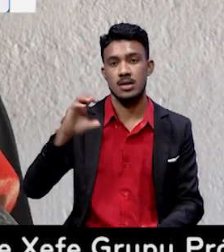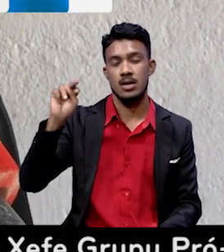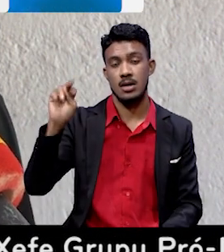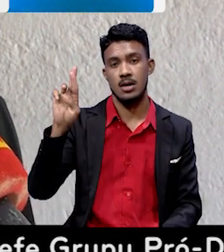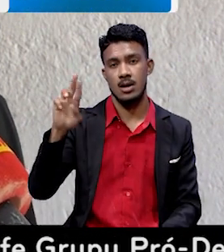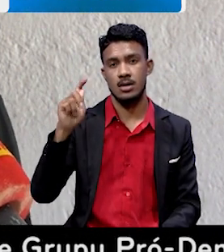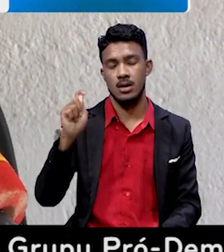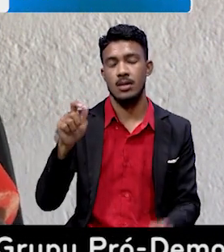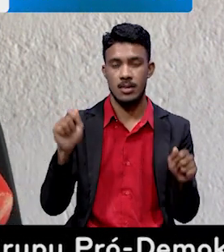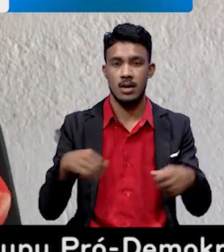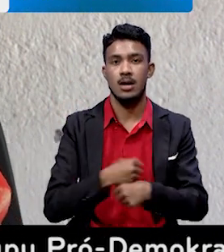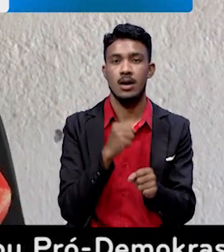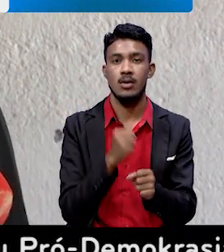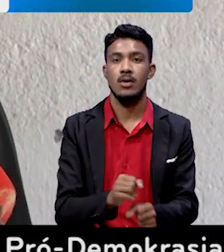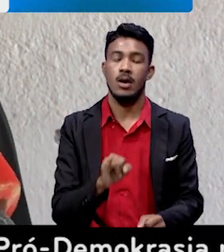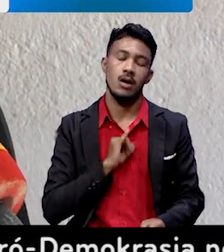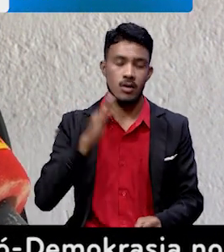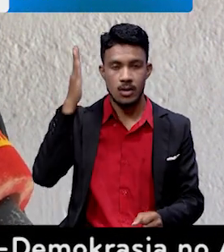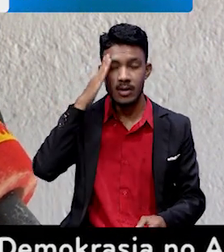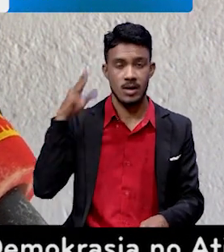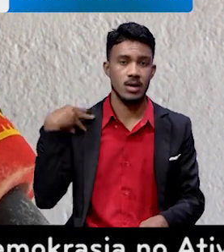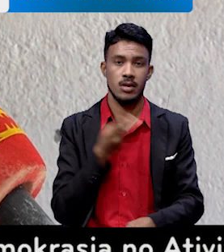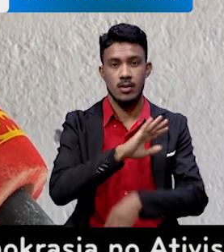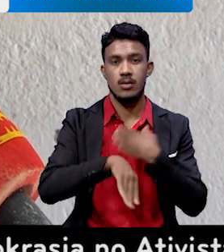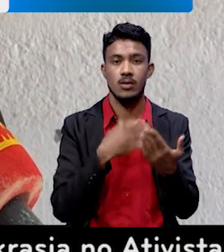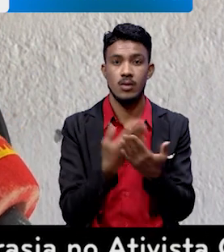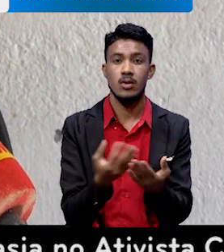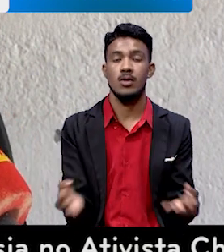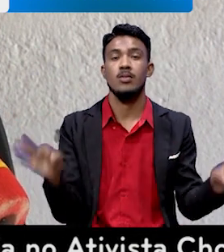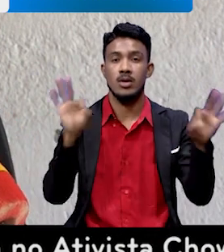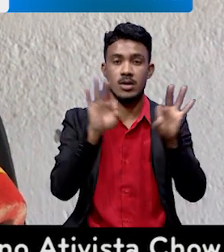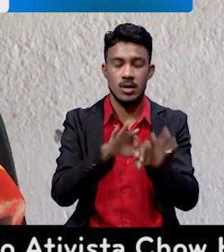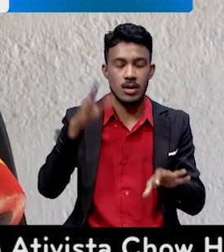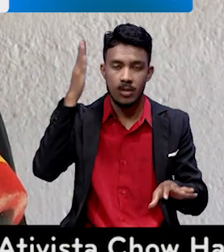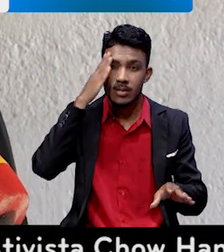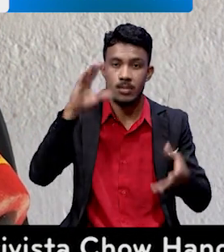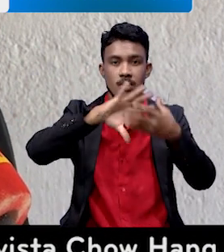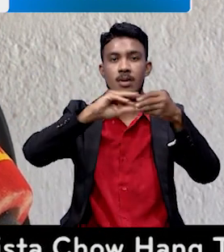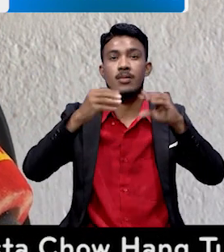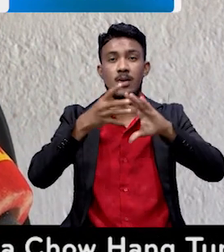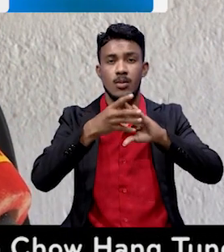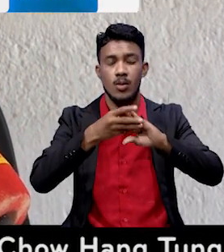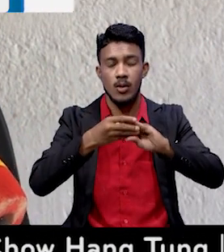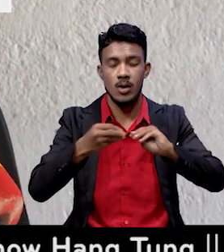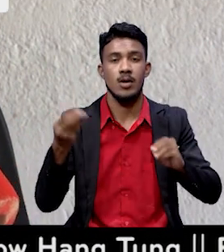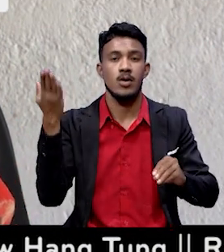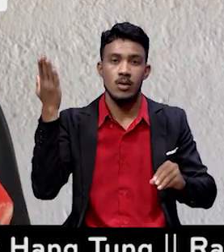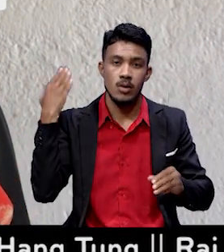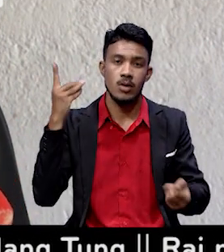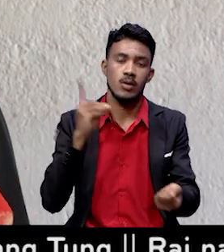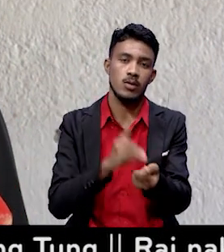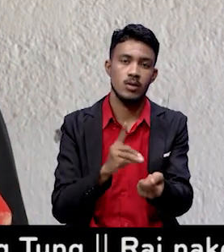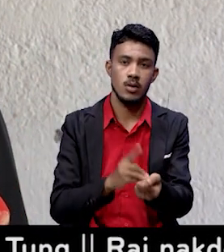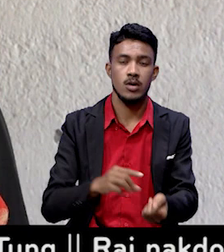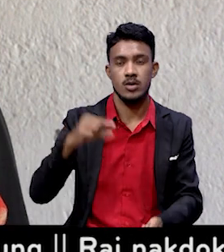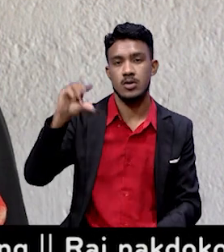ou de Belhalau. E de Hanoi, vai tudo tão importante, teve de Hanoi, a memória do Dr.